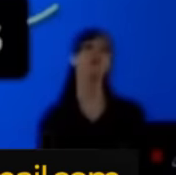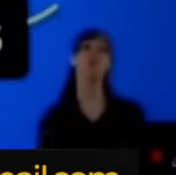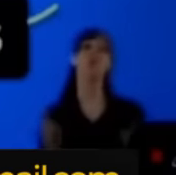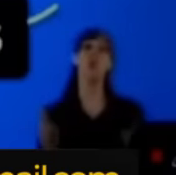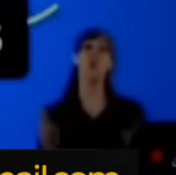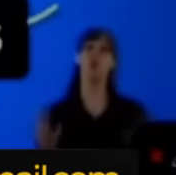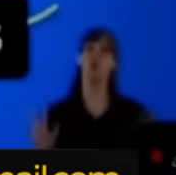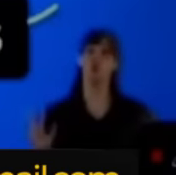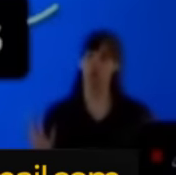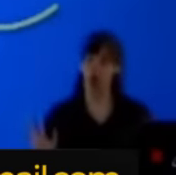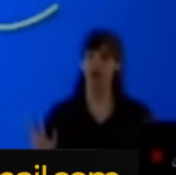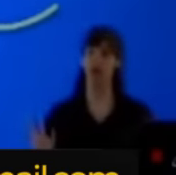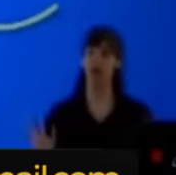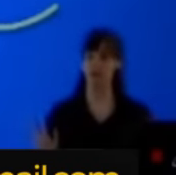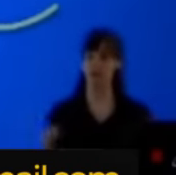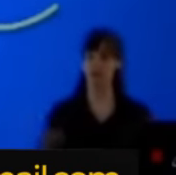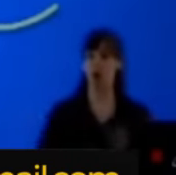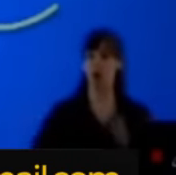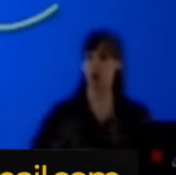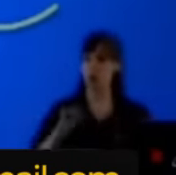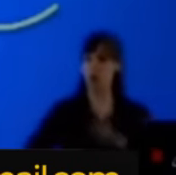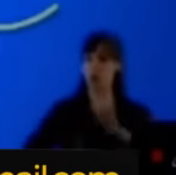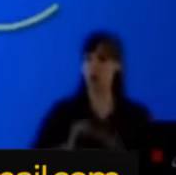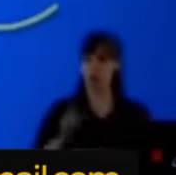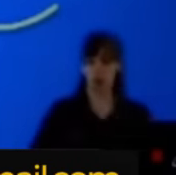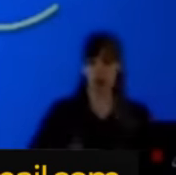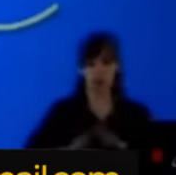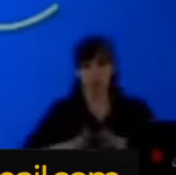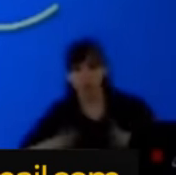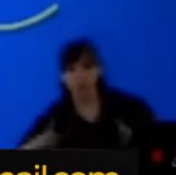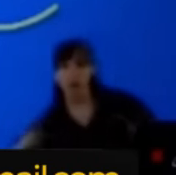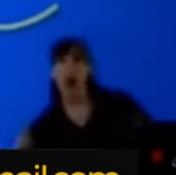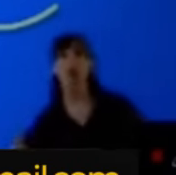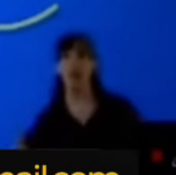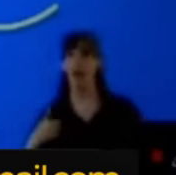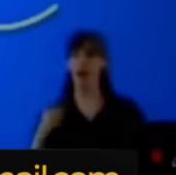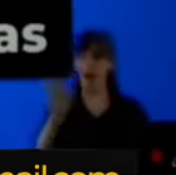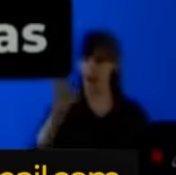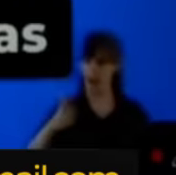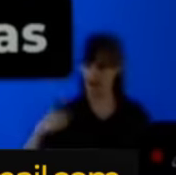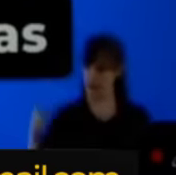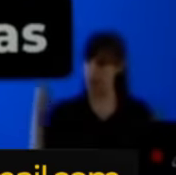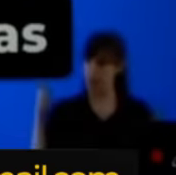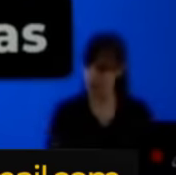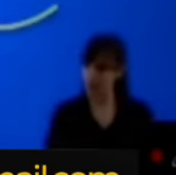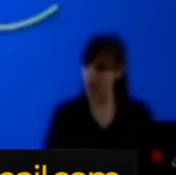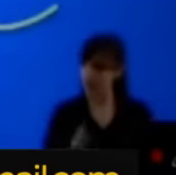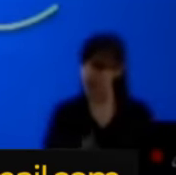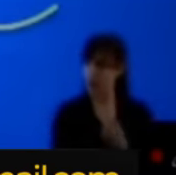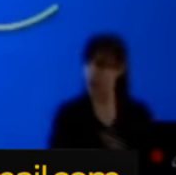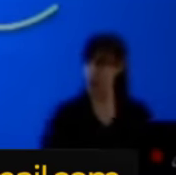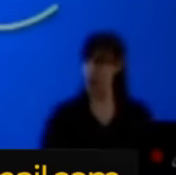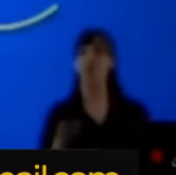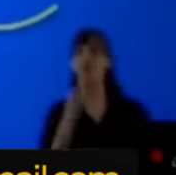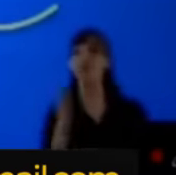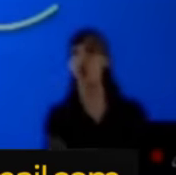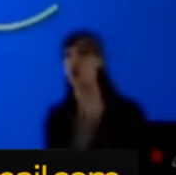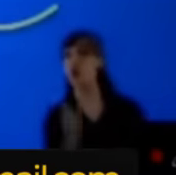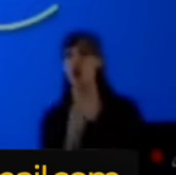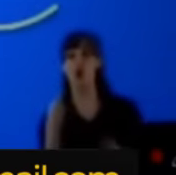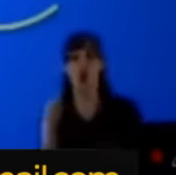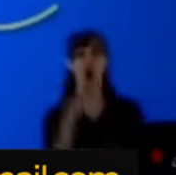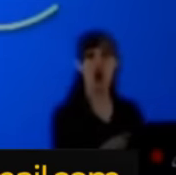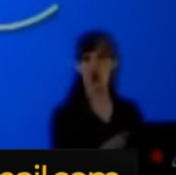Por sorte, somos cada vez mais os que nos atrevemos a levantar a voz, porque vemos que isso, confrontamos essas